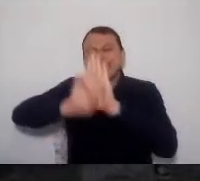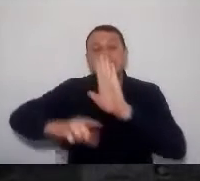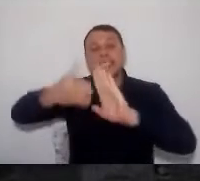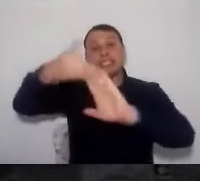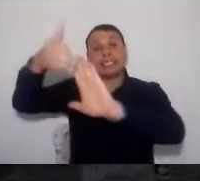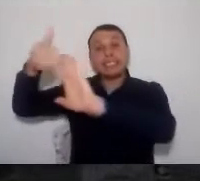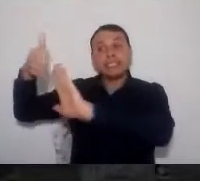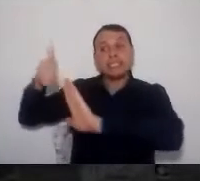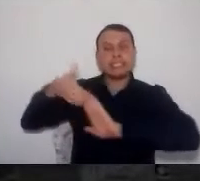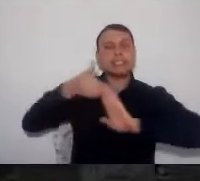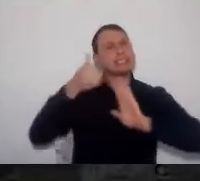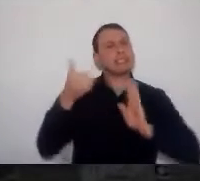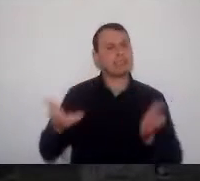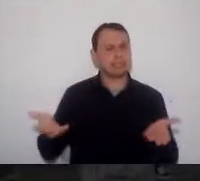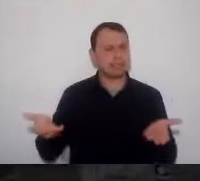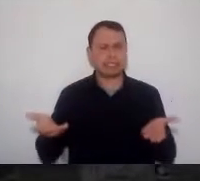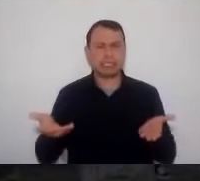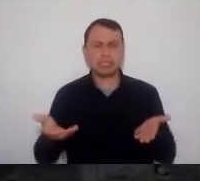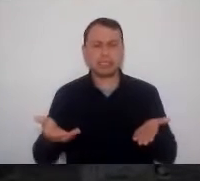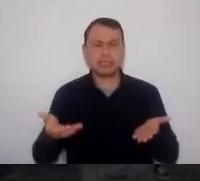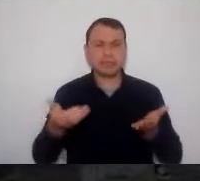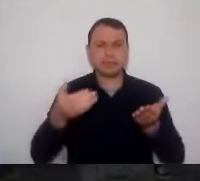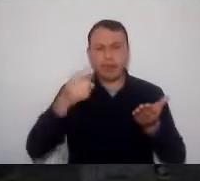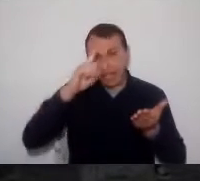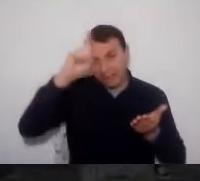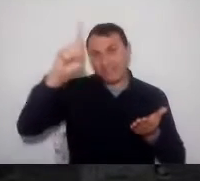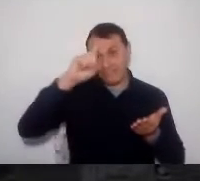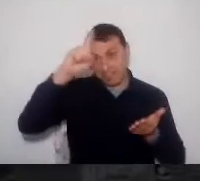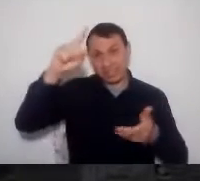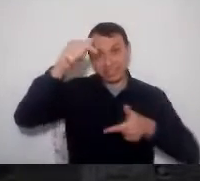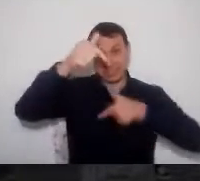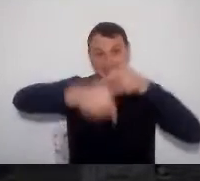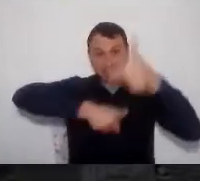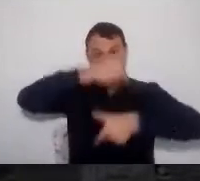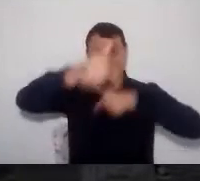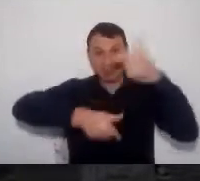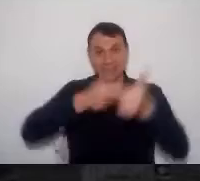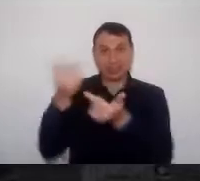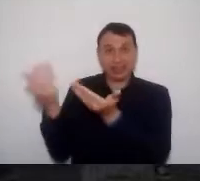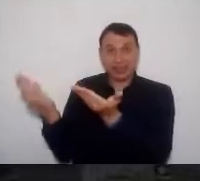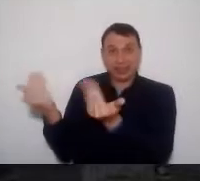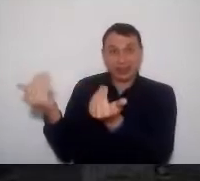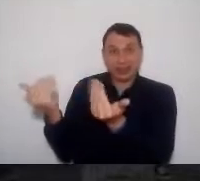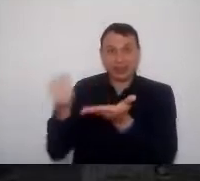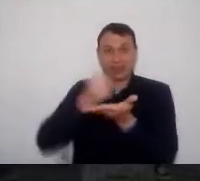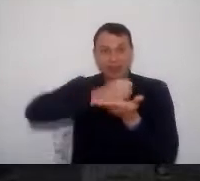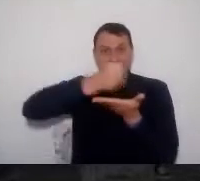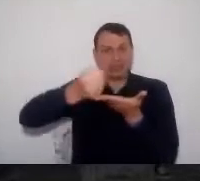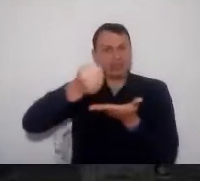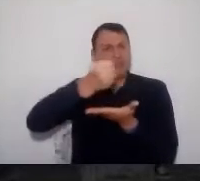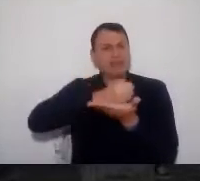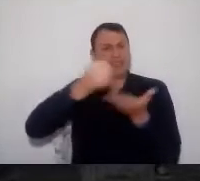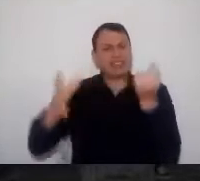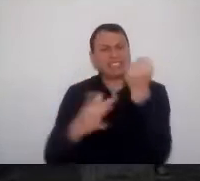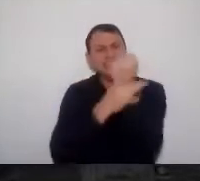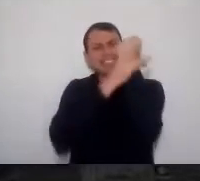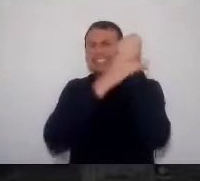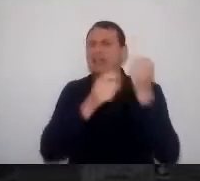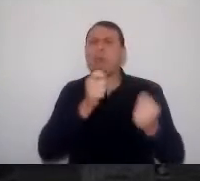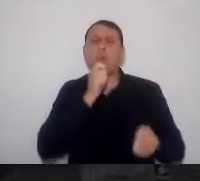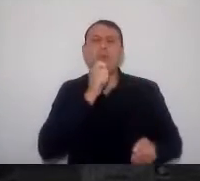inventaram que trabalhadores jovens vão ser empregados sem ter registro, sem ter garantia, sem